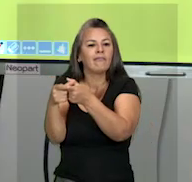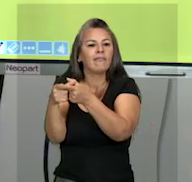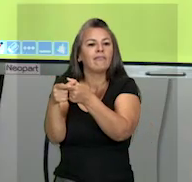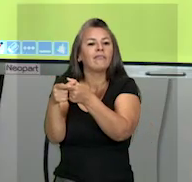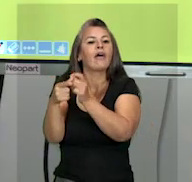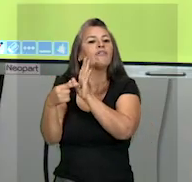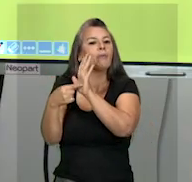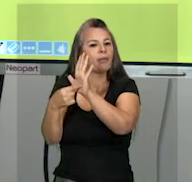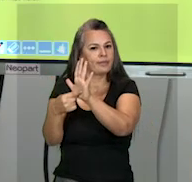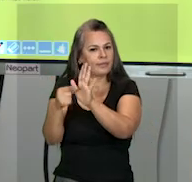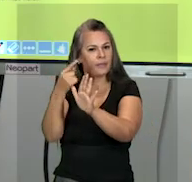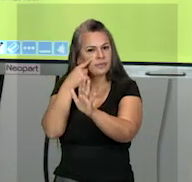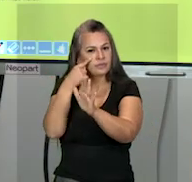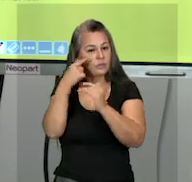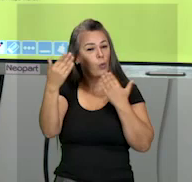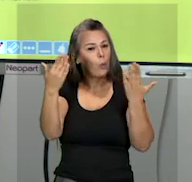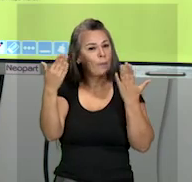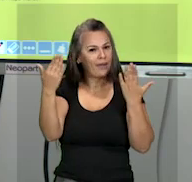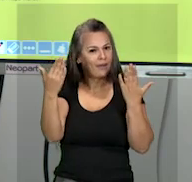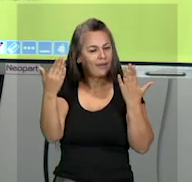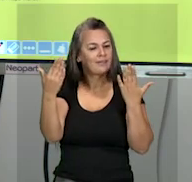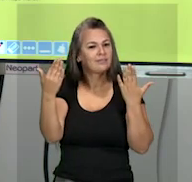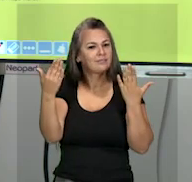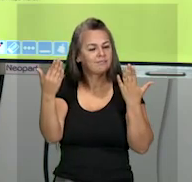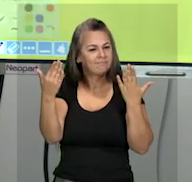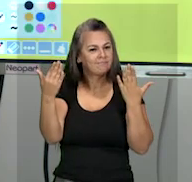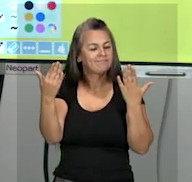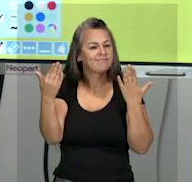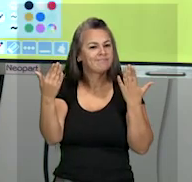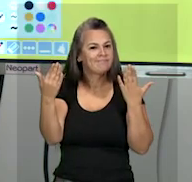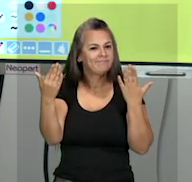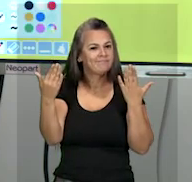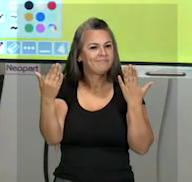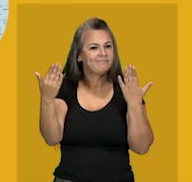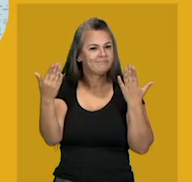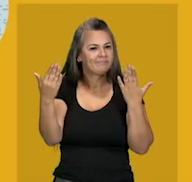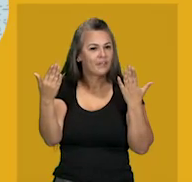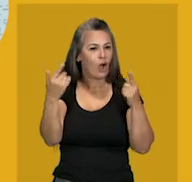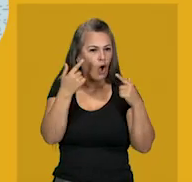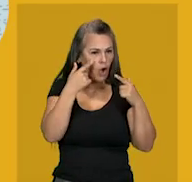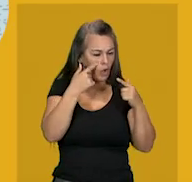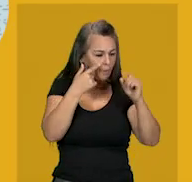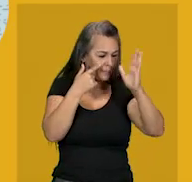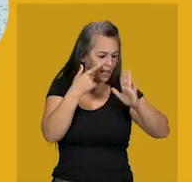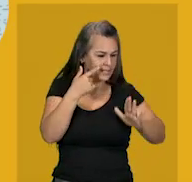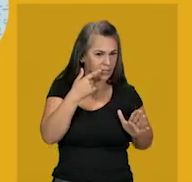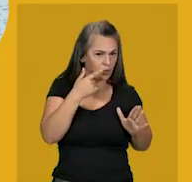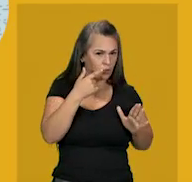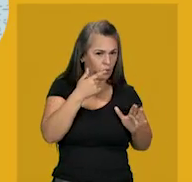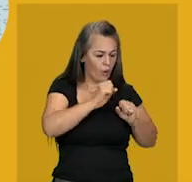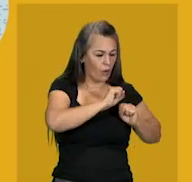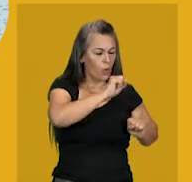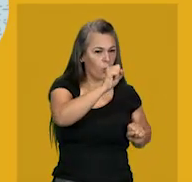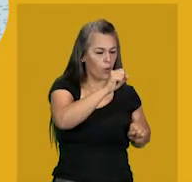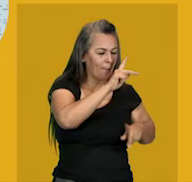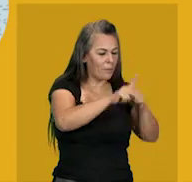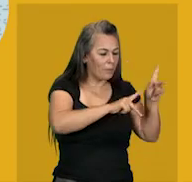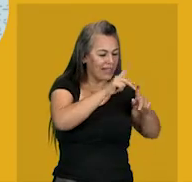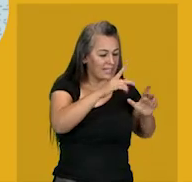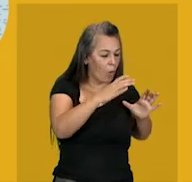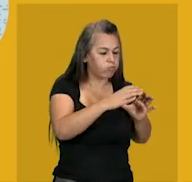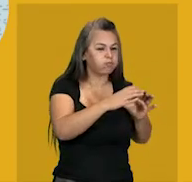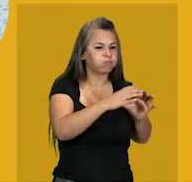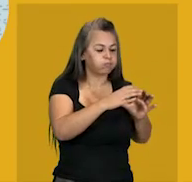novo depois de falar isso. Olha só, pega metade da população do Brasil e coloca